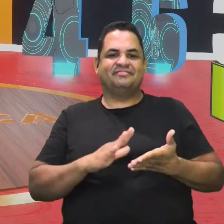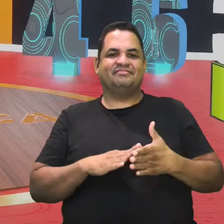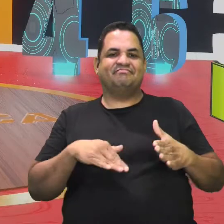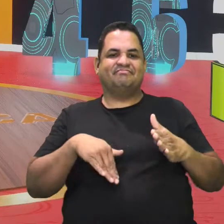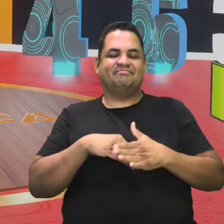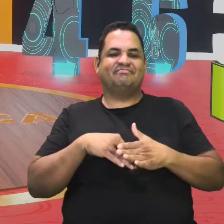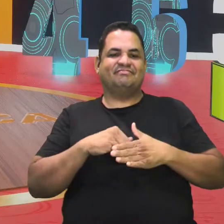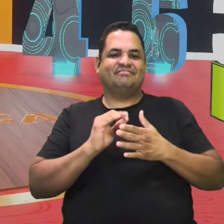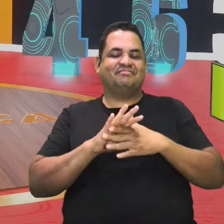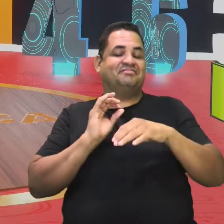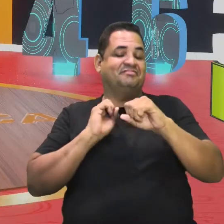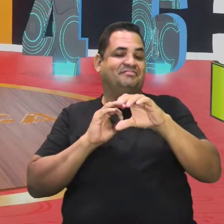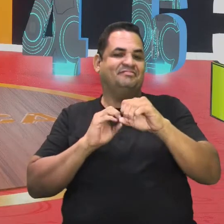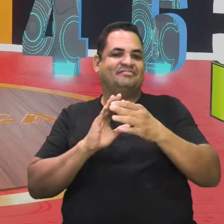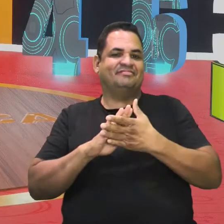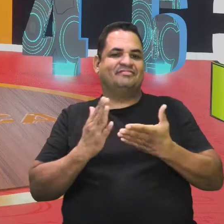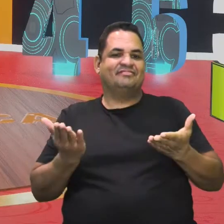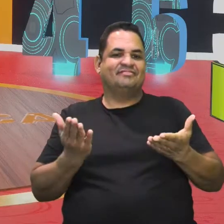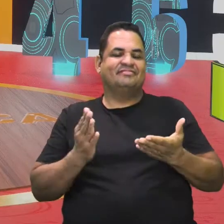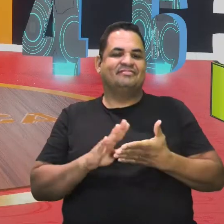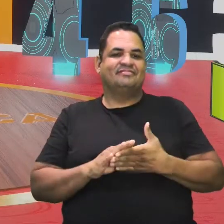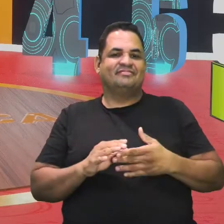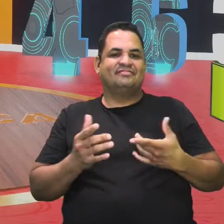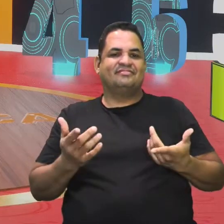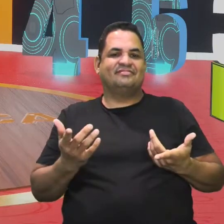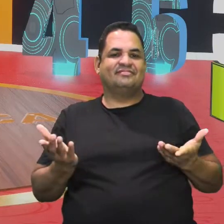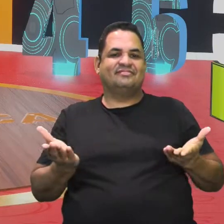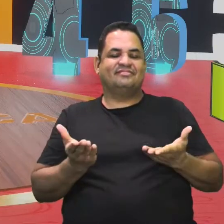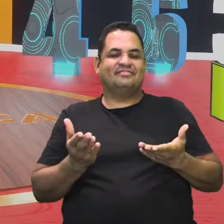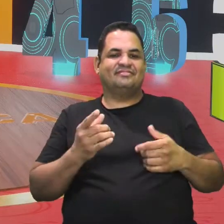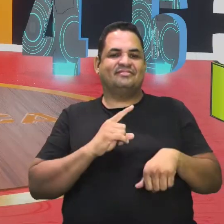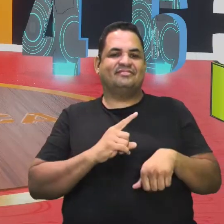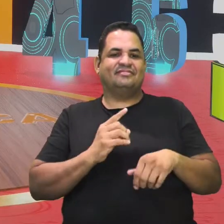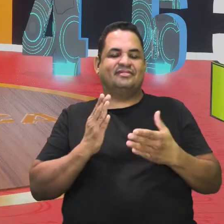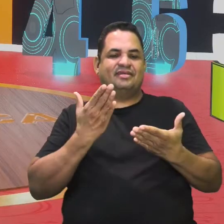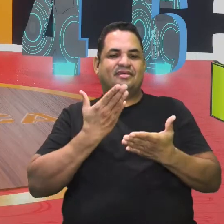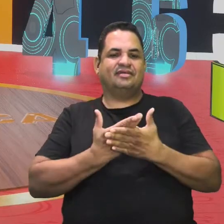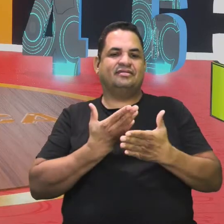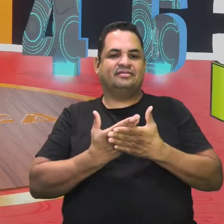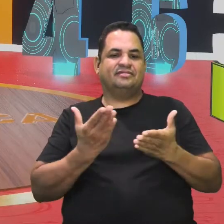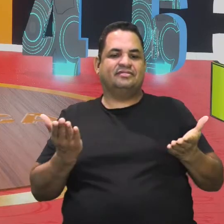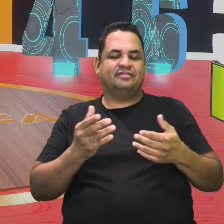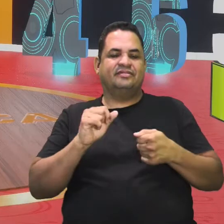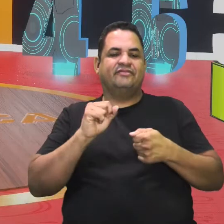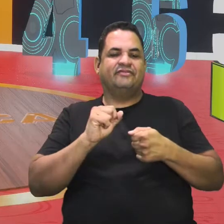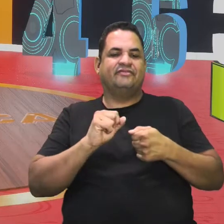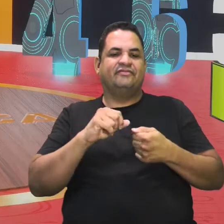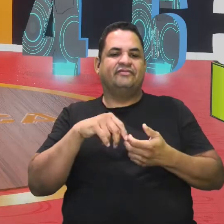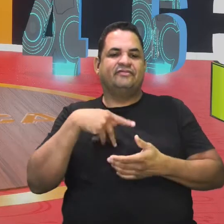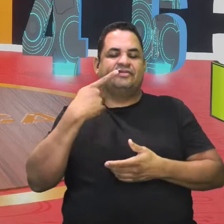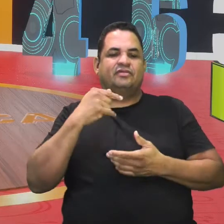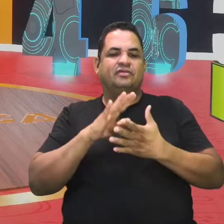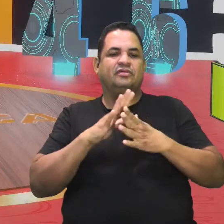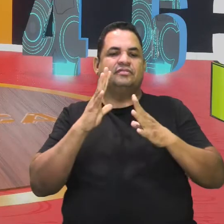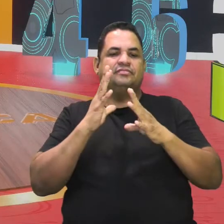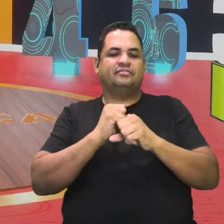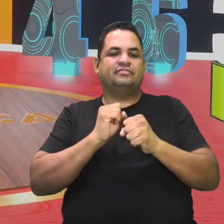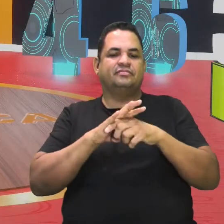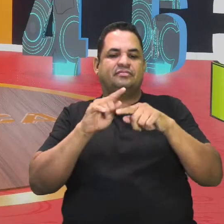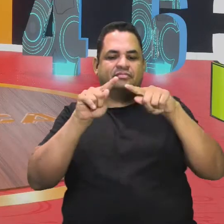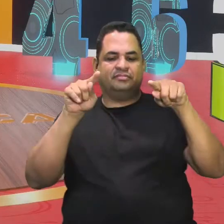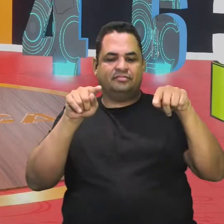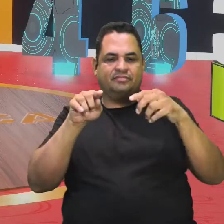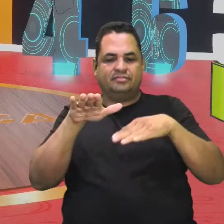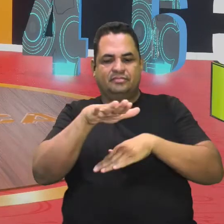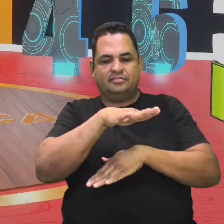dia aí pra te ensinar. Mas caiu na área pênalti, né? Nossa aula de hoje a gente falou do cálculo de área de um triângulo usando a